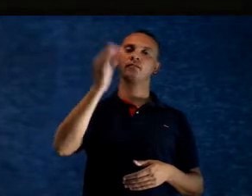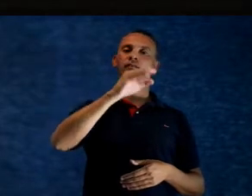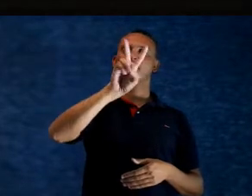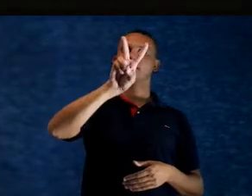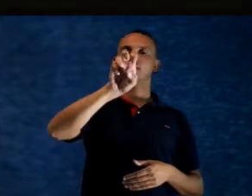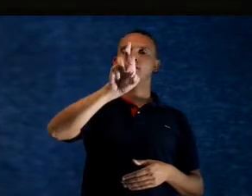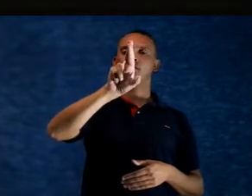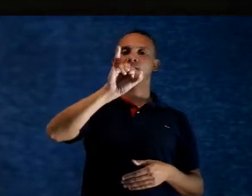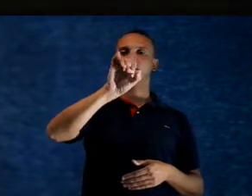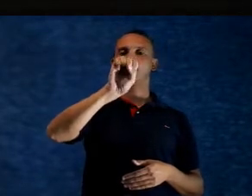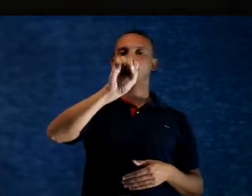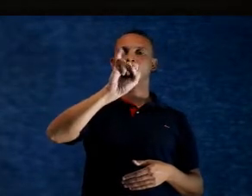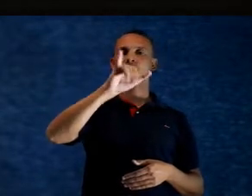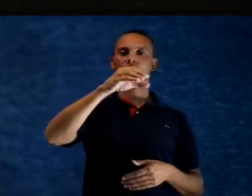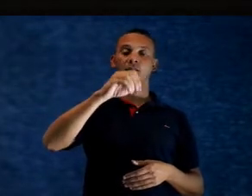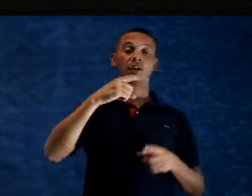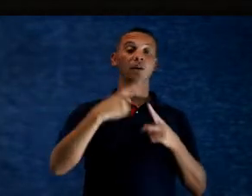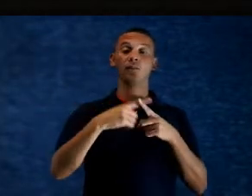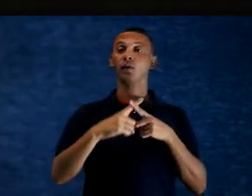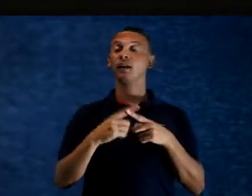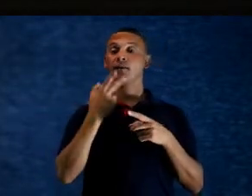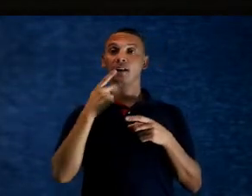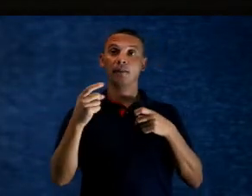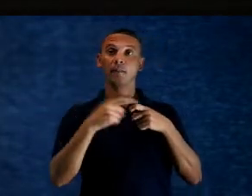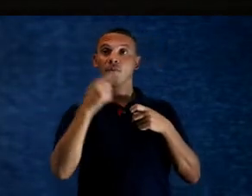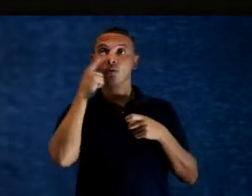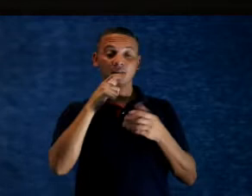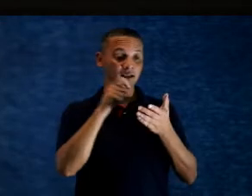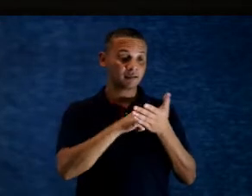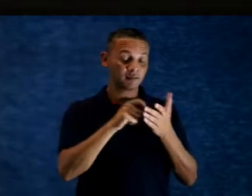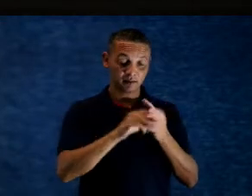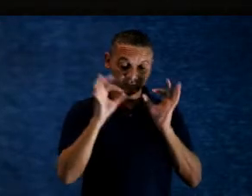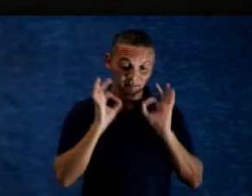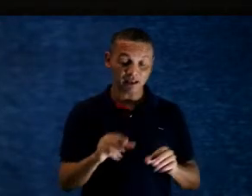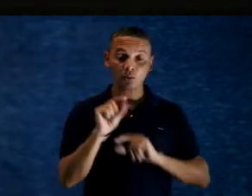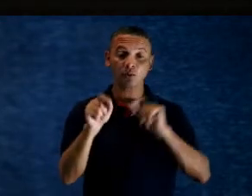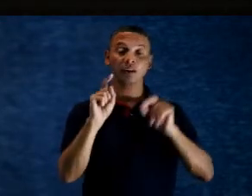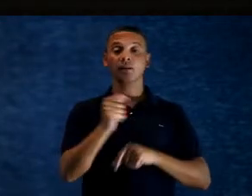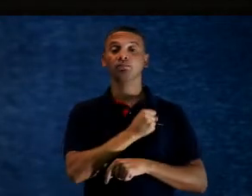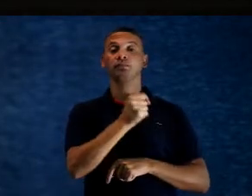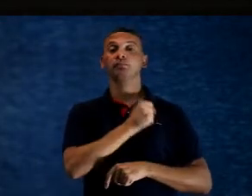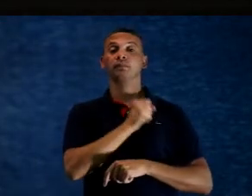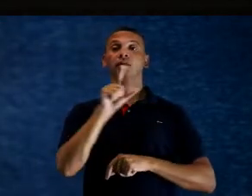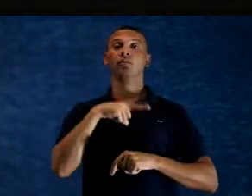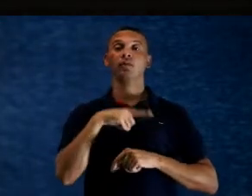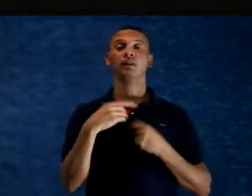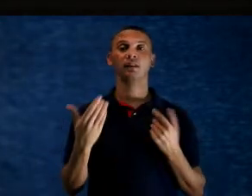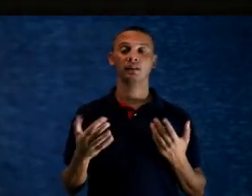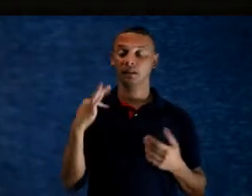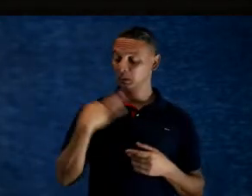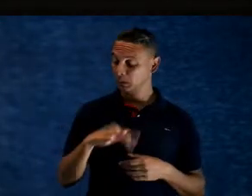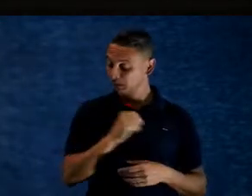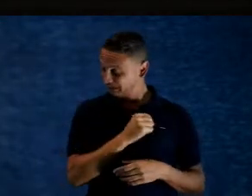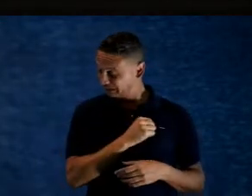romancista Érico conseguiu. Então, a Maria Julieta faz o mesmo, né, com a angústia, esse sentimento de opressão, né, de que